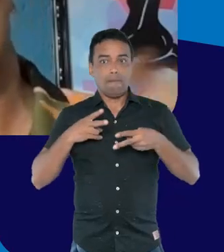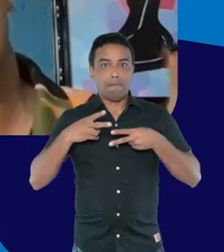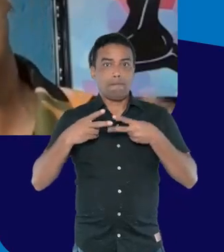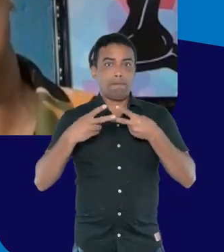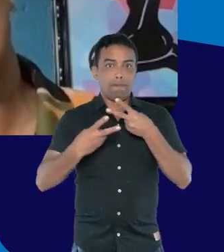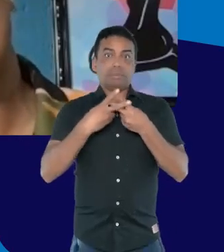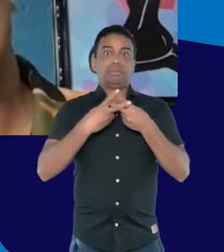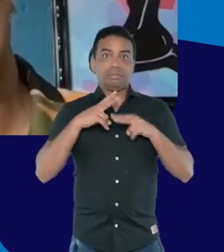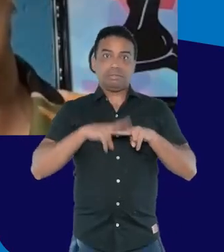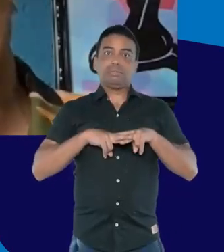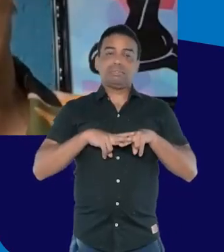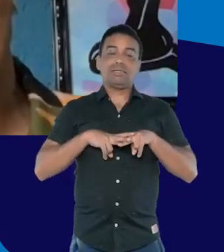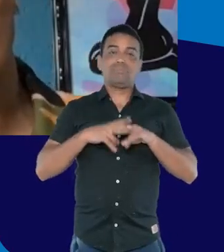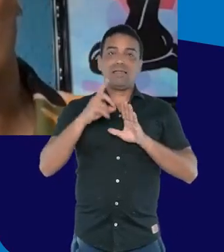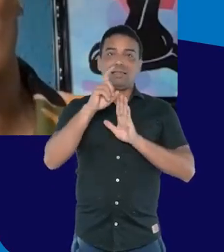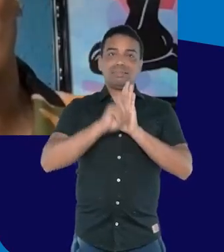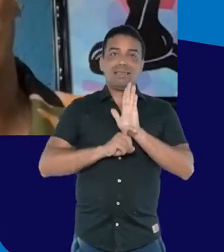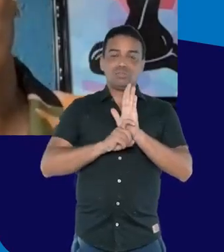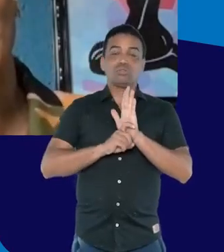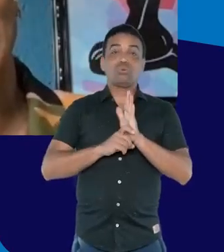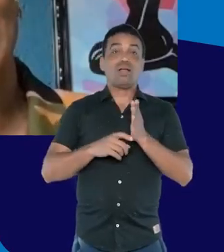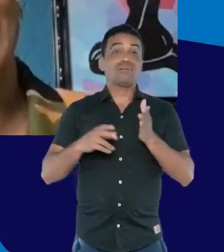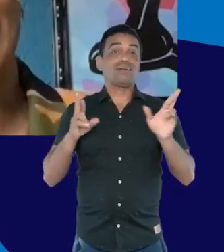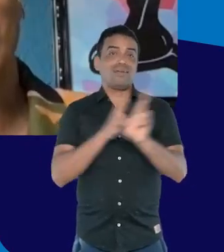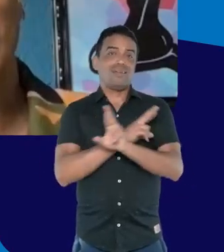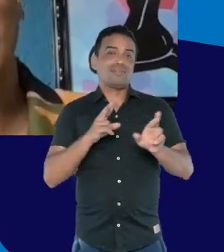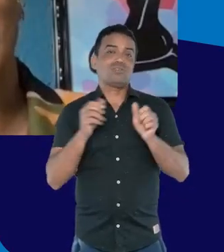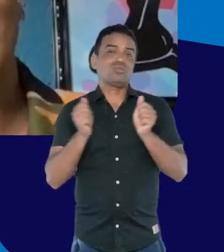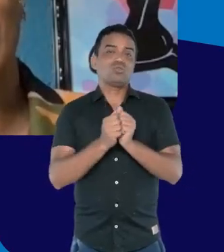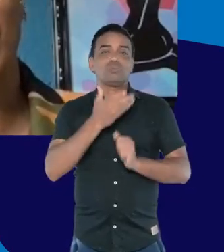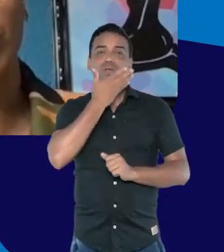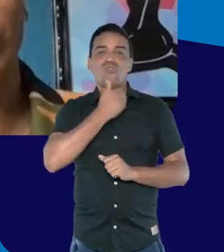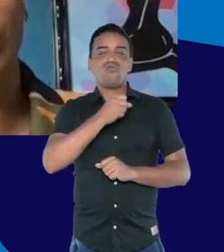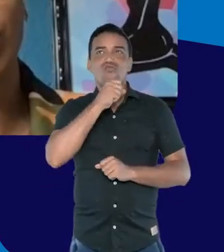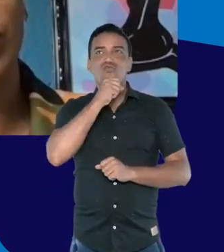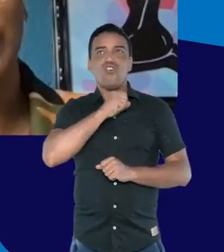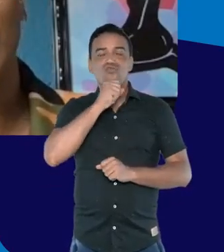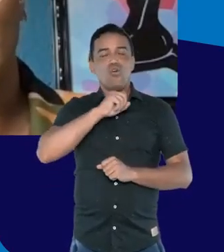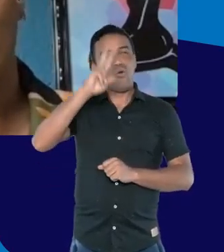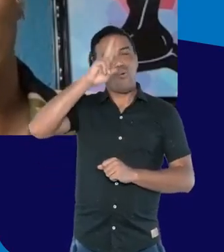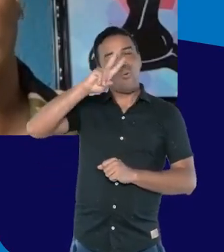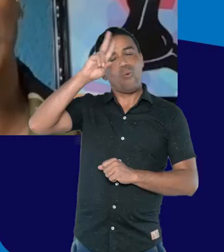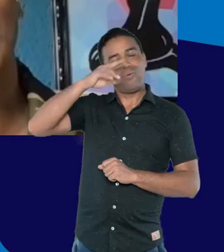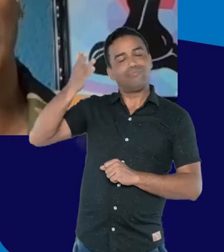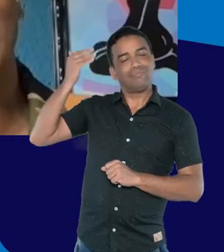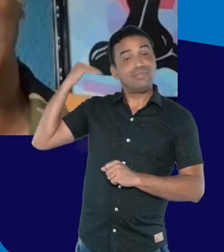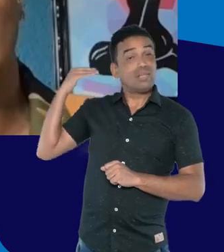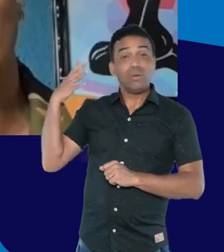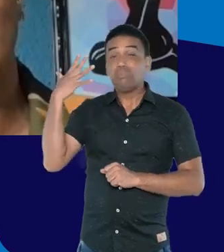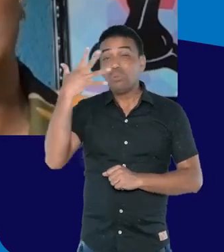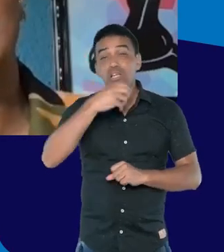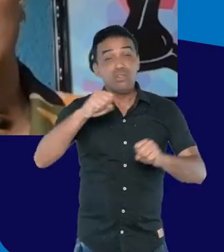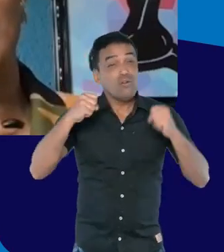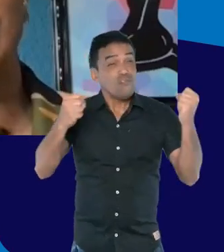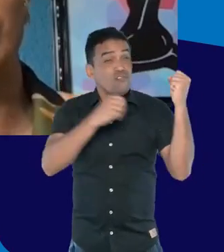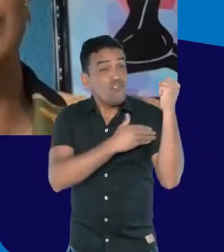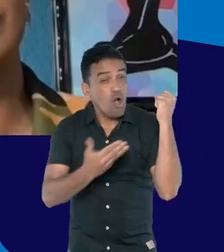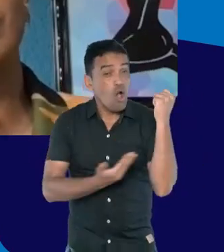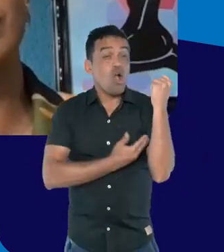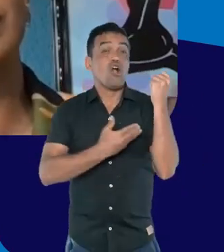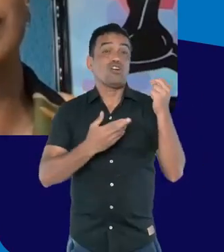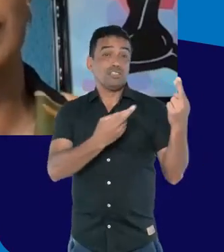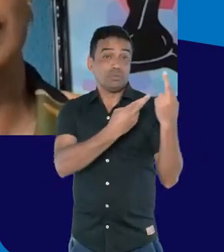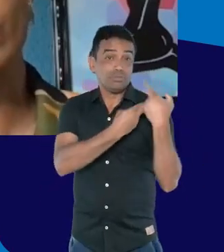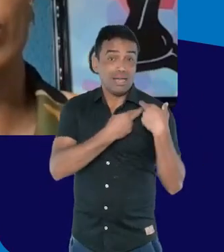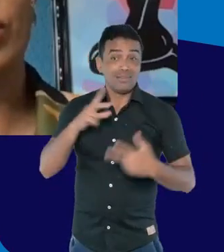nesse trecho por causa da relação dessa história com meu avô. Então, é muito bonito, é muito potente, né, o papel da literatura,